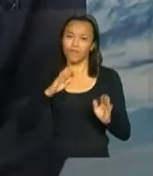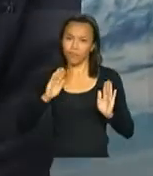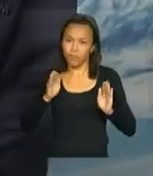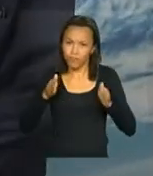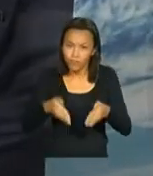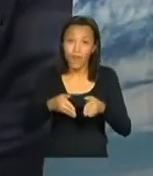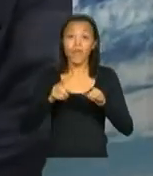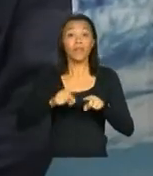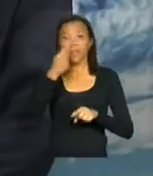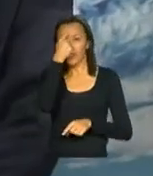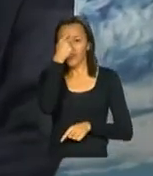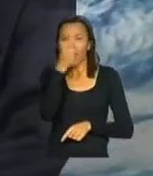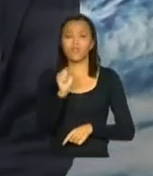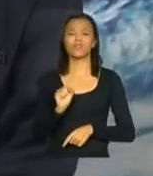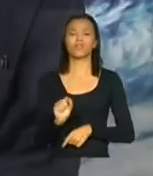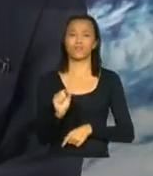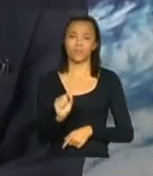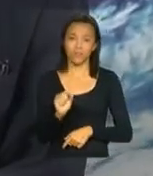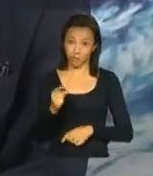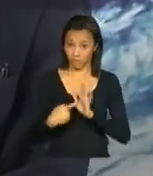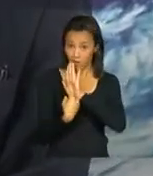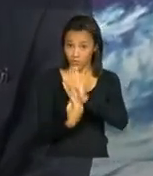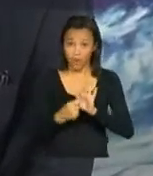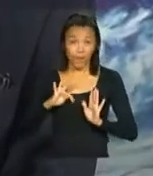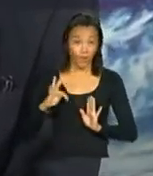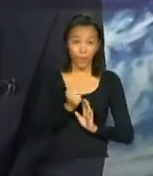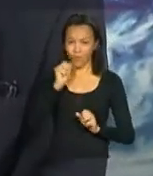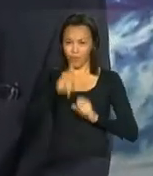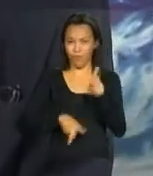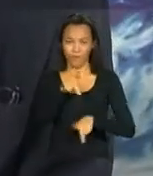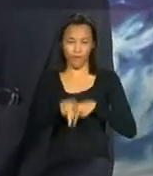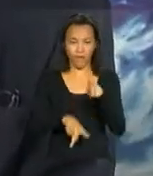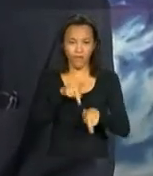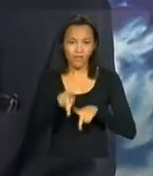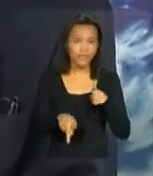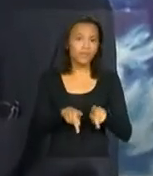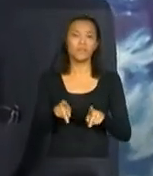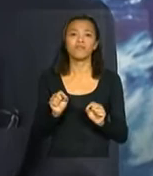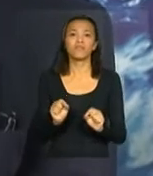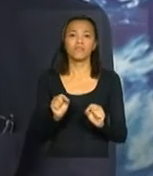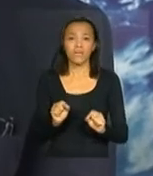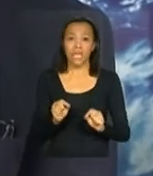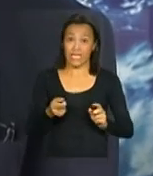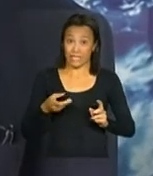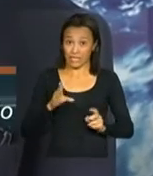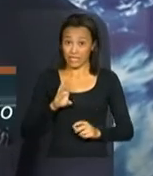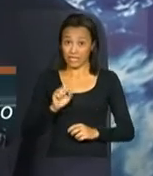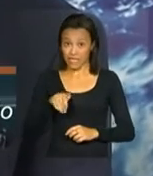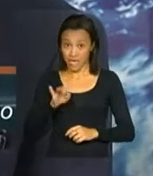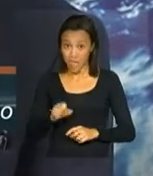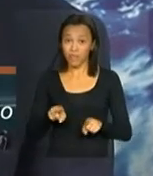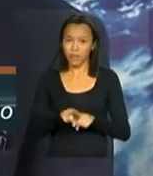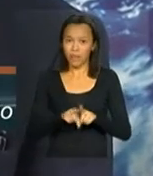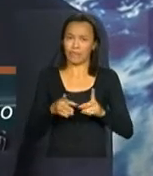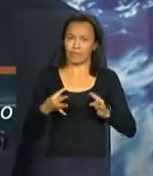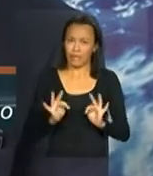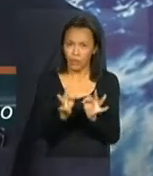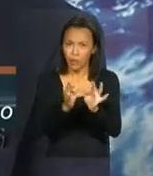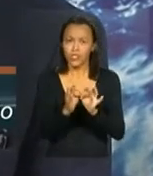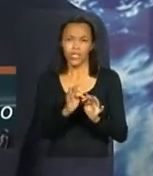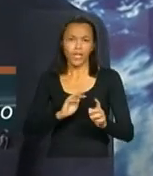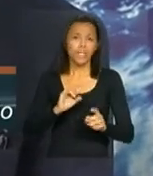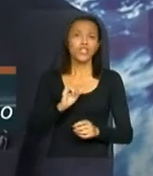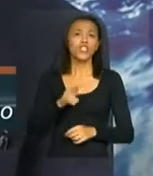convergindo para essa ideia de mostrar para sociedade de que a Ciência Tecnologia e